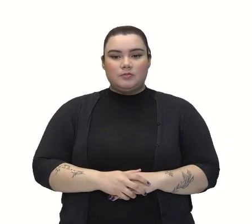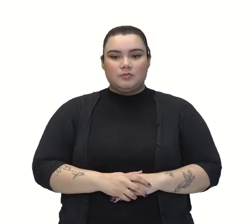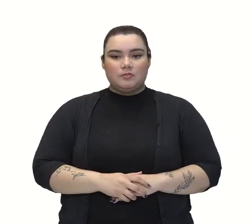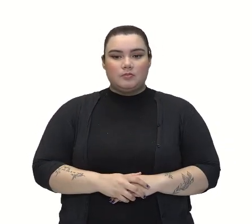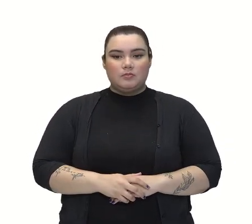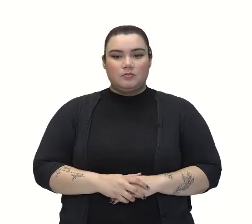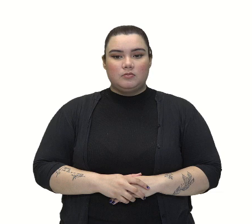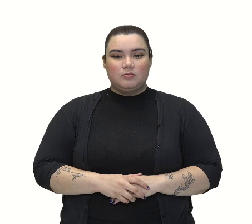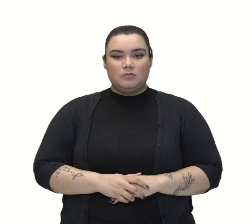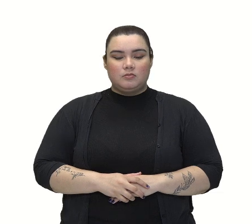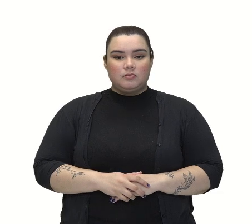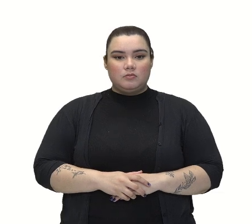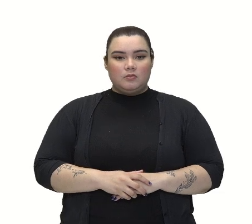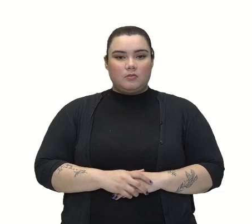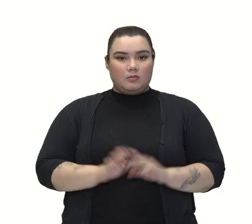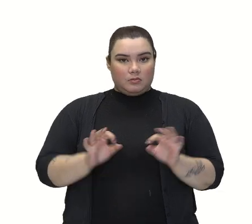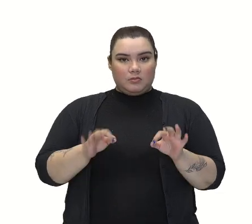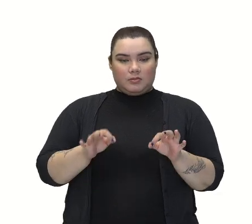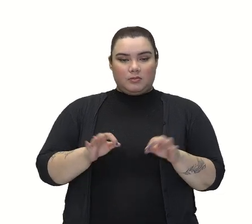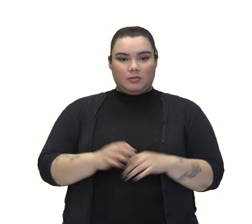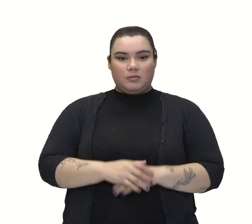substantivo, certinho?